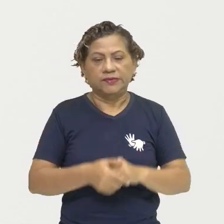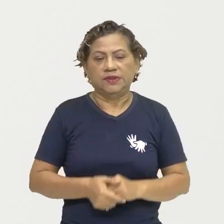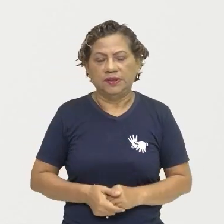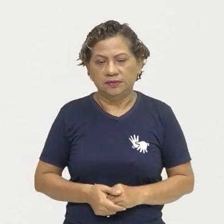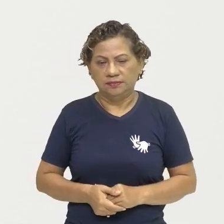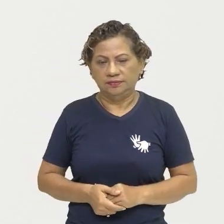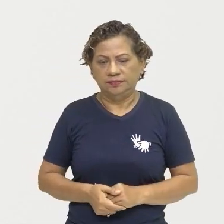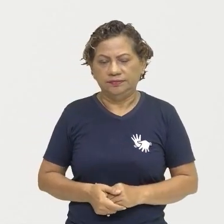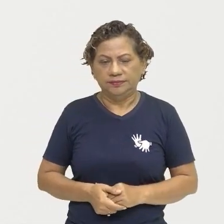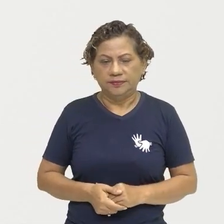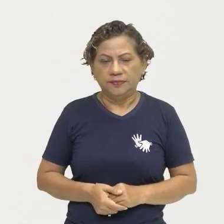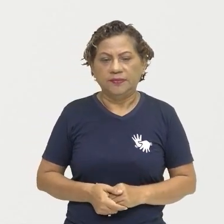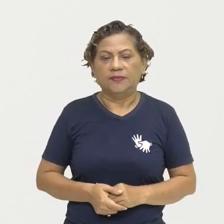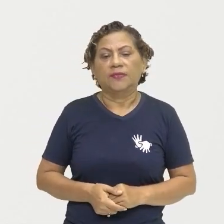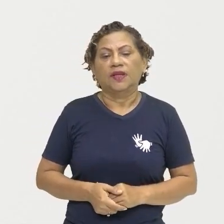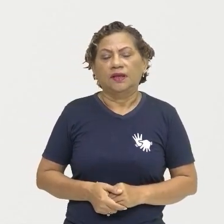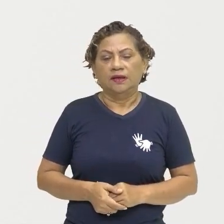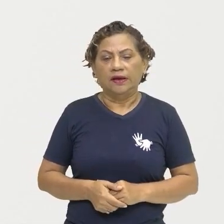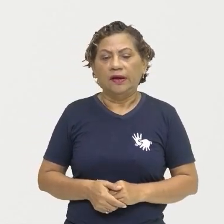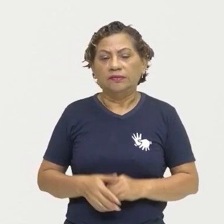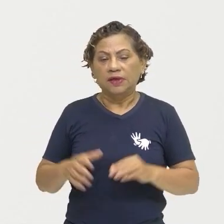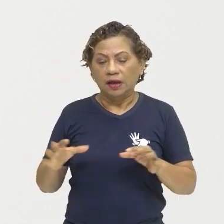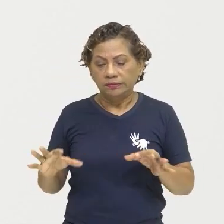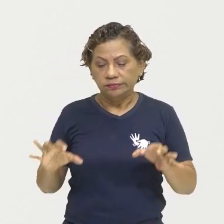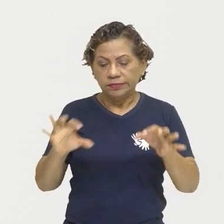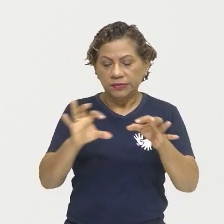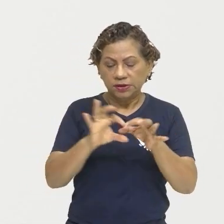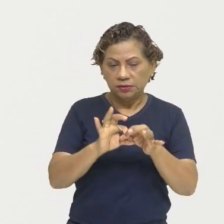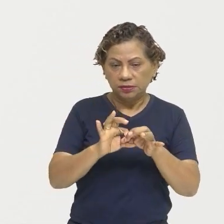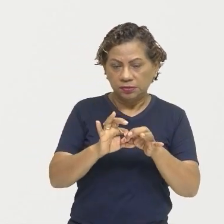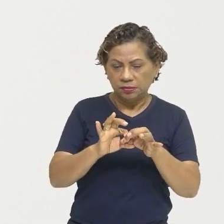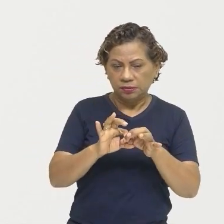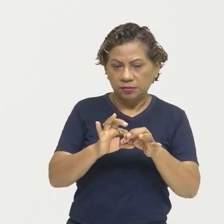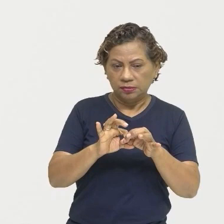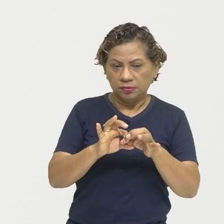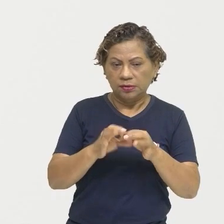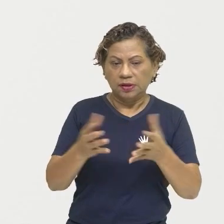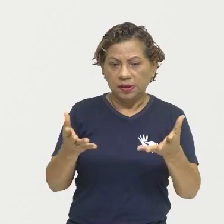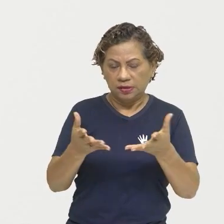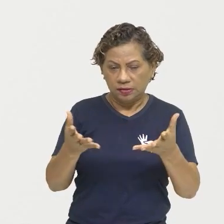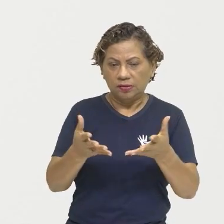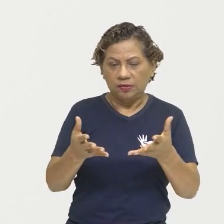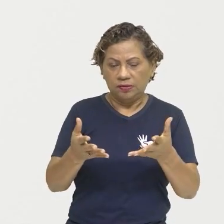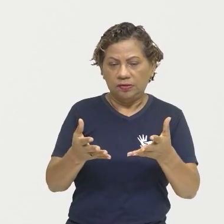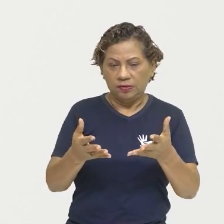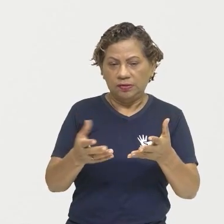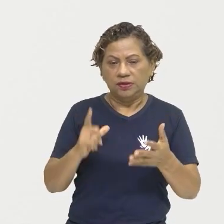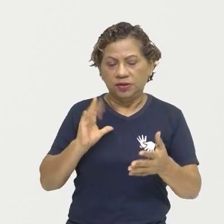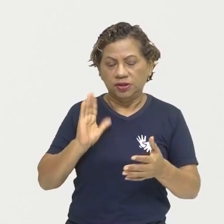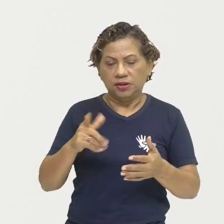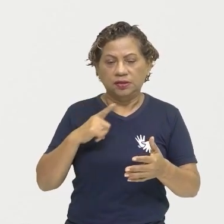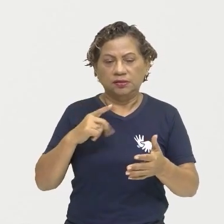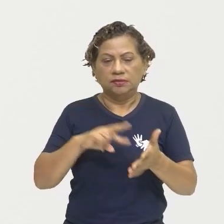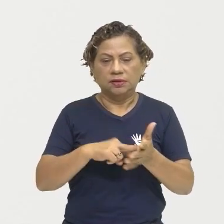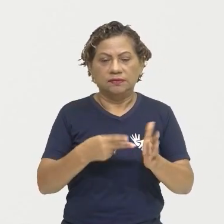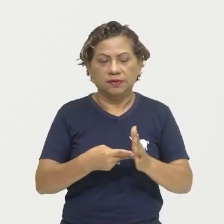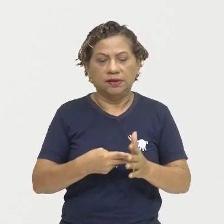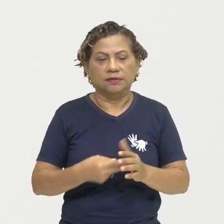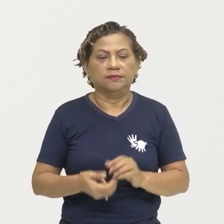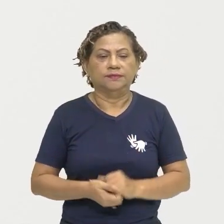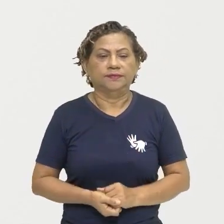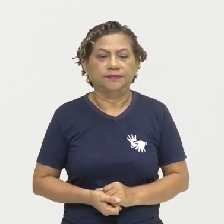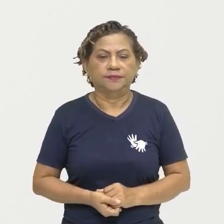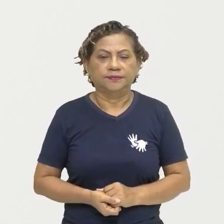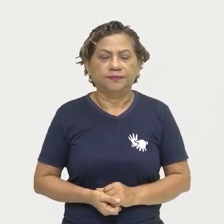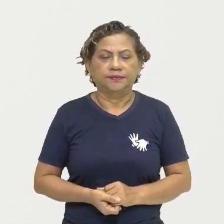conclusiva logo já ligou essas duas orações e deu sentido para ela. Vamos para as explicativas?